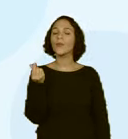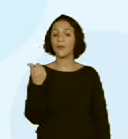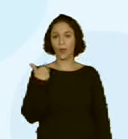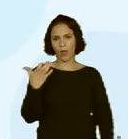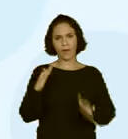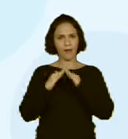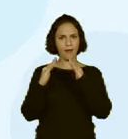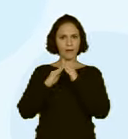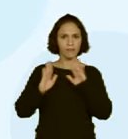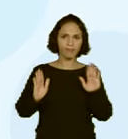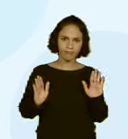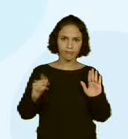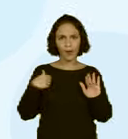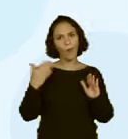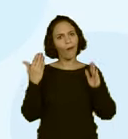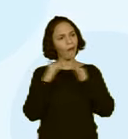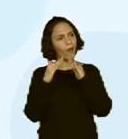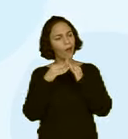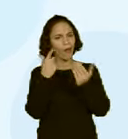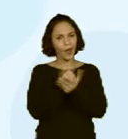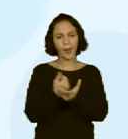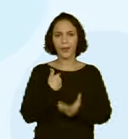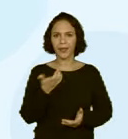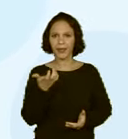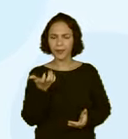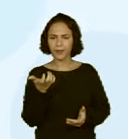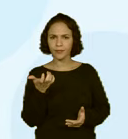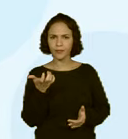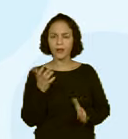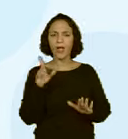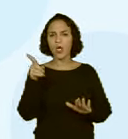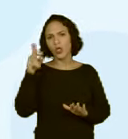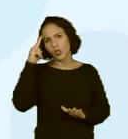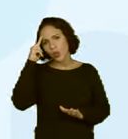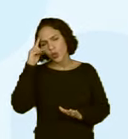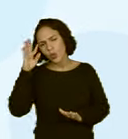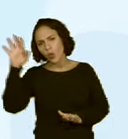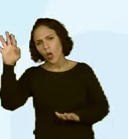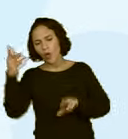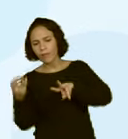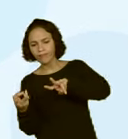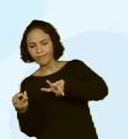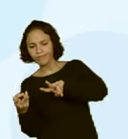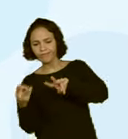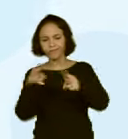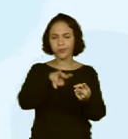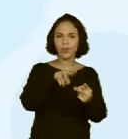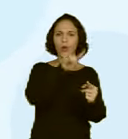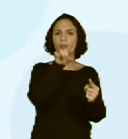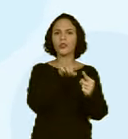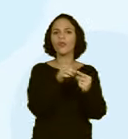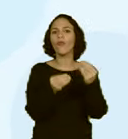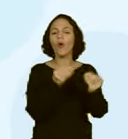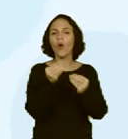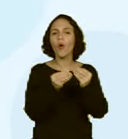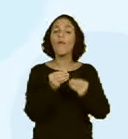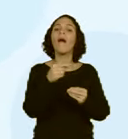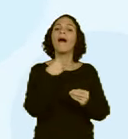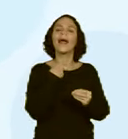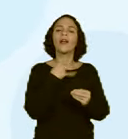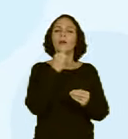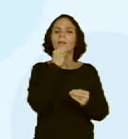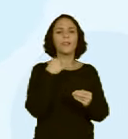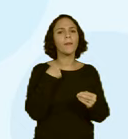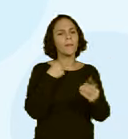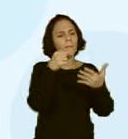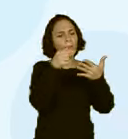uma casa, quero comprar uma casa. Quando é que eu transformo esse sonho num objetivo? Quando eu defino que tipo de casa que eu